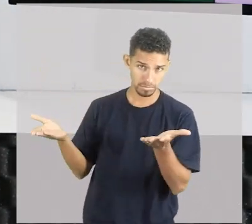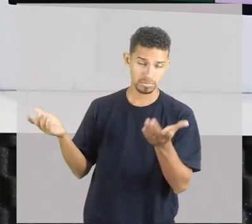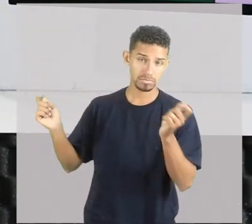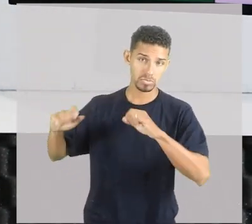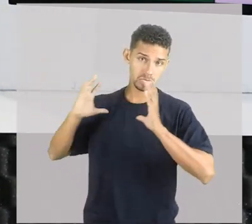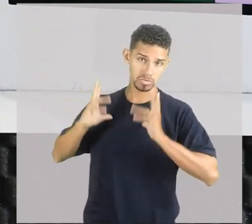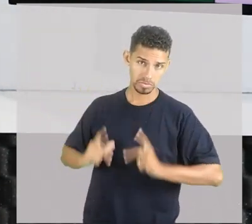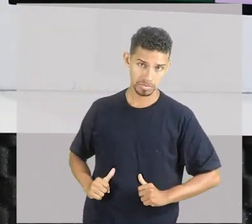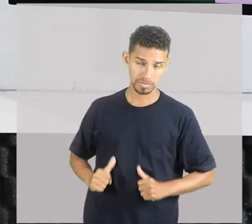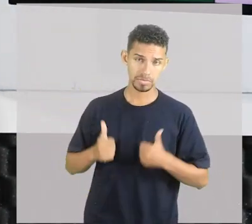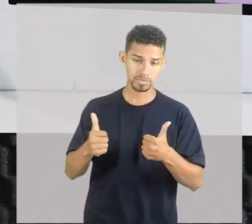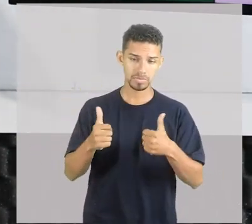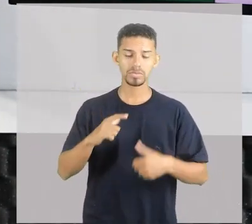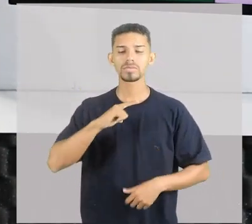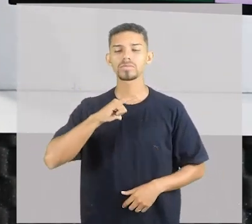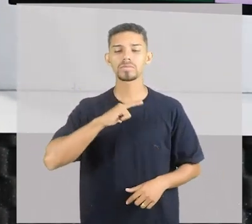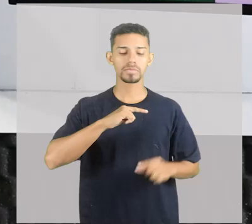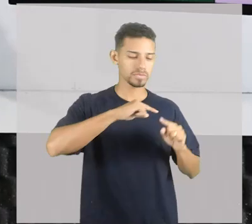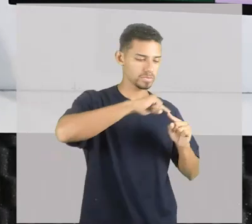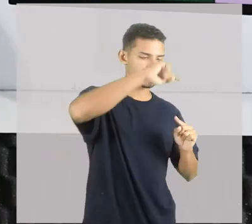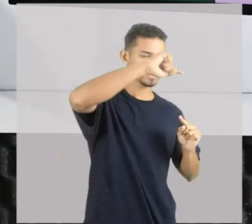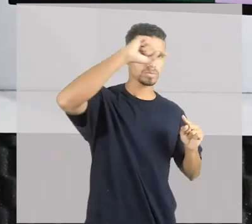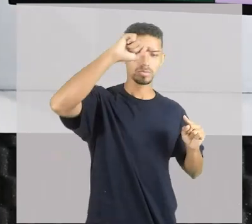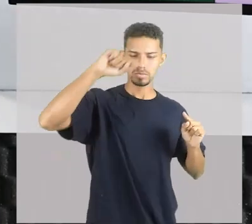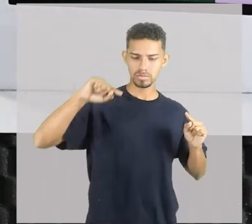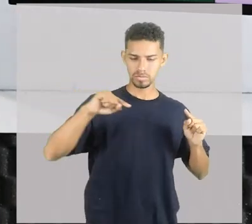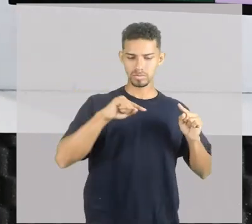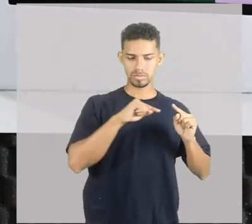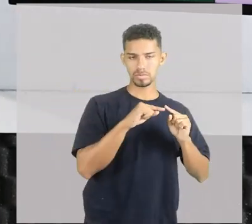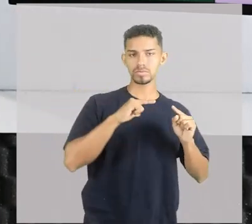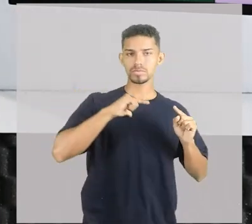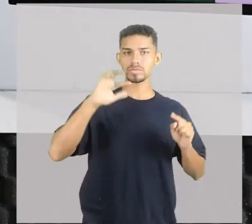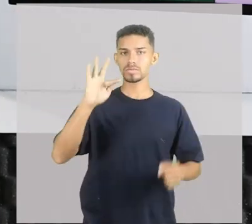tenho, por exemplo, um fenol. Perfeito?